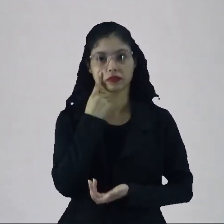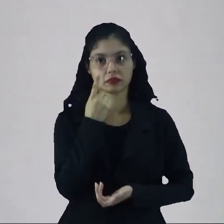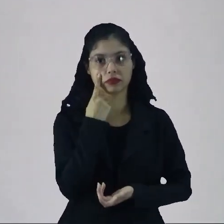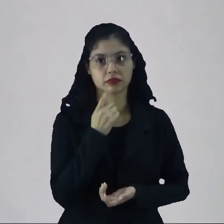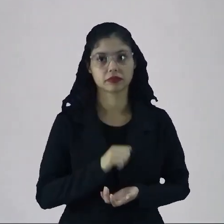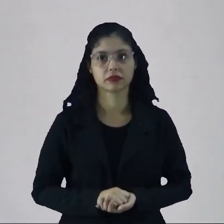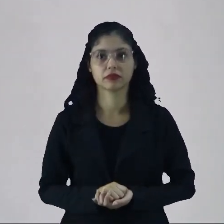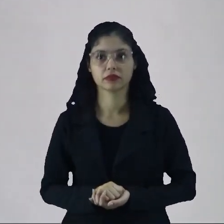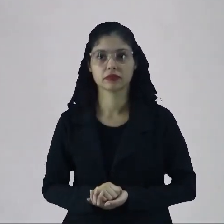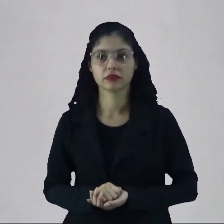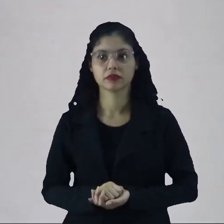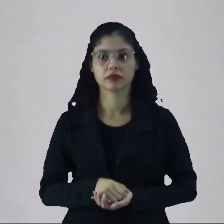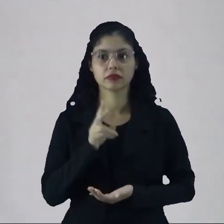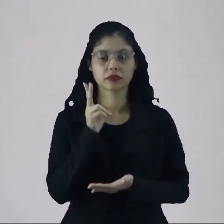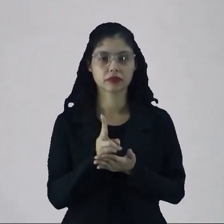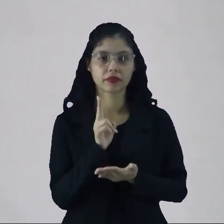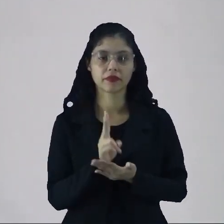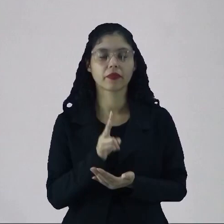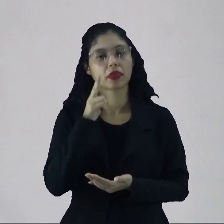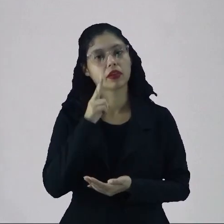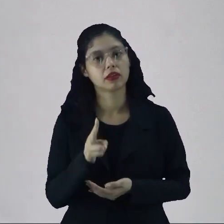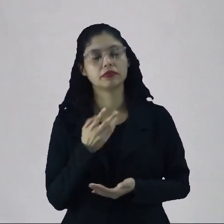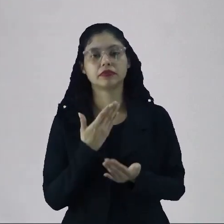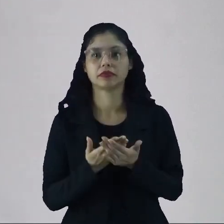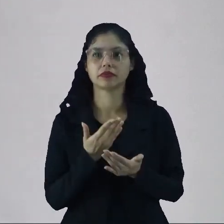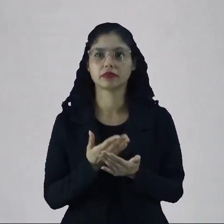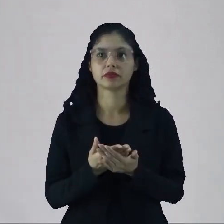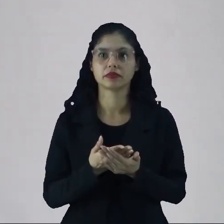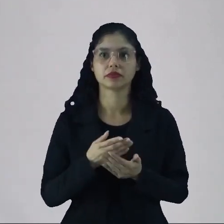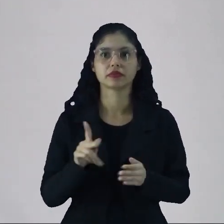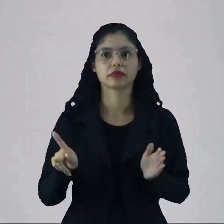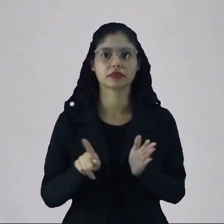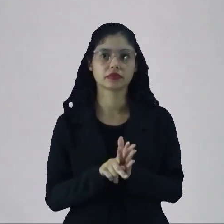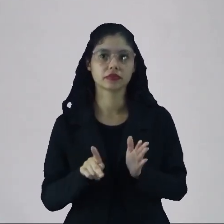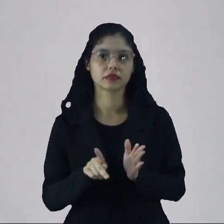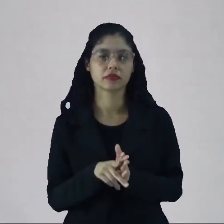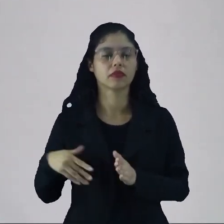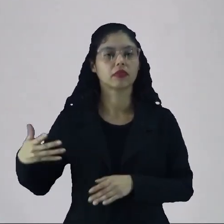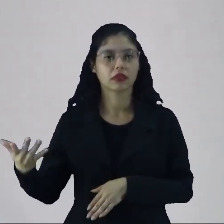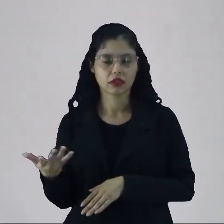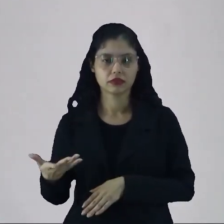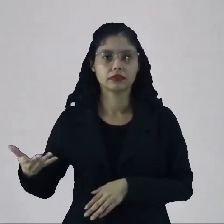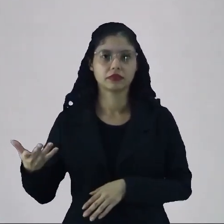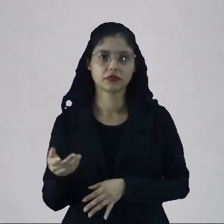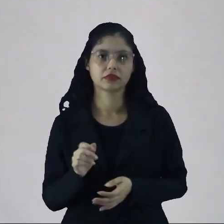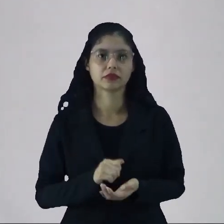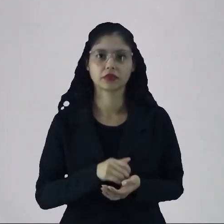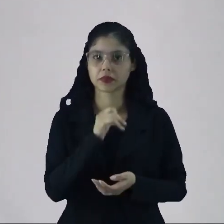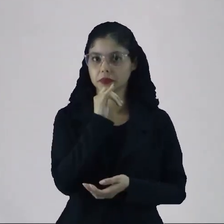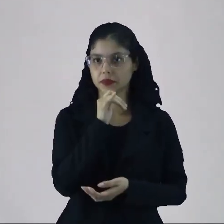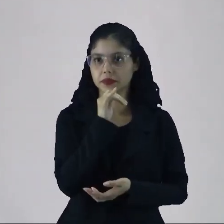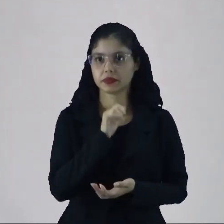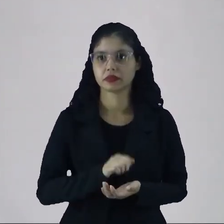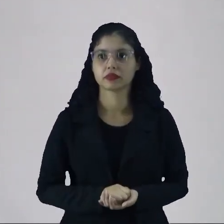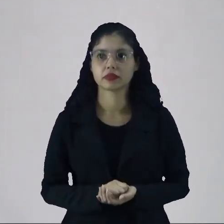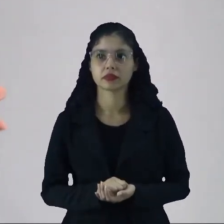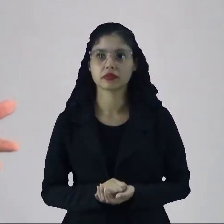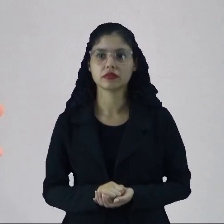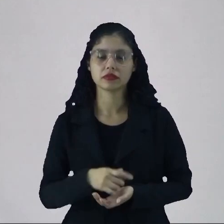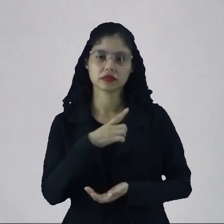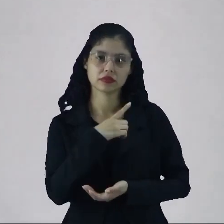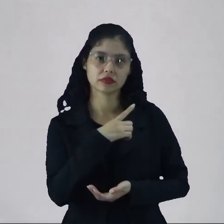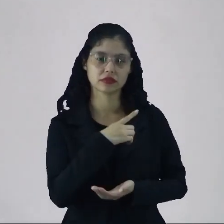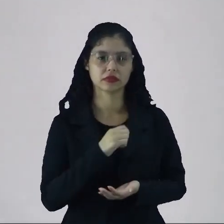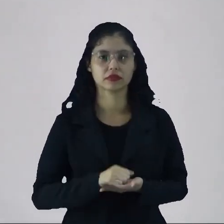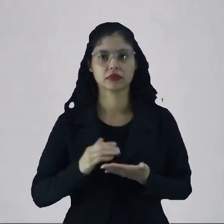só, sempre a gente vai ver uma aula dessa numa coisa básica. Por exemplo, você